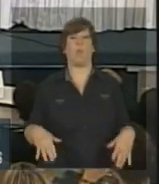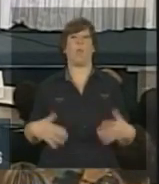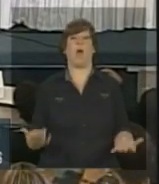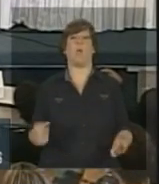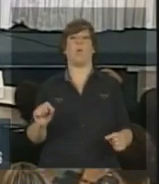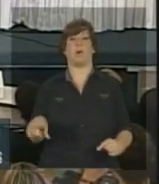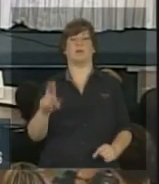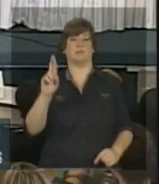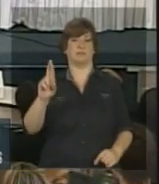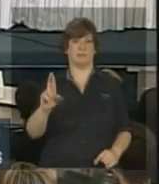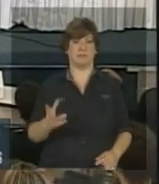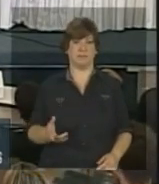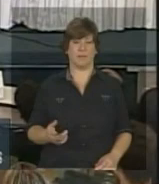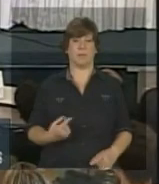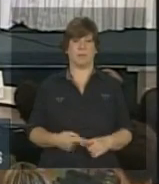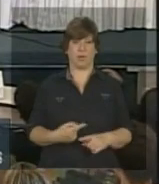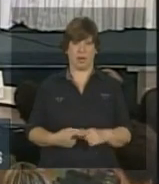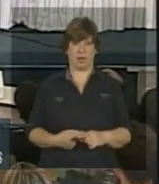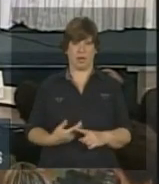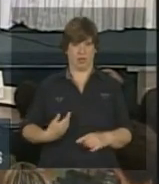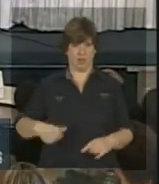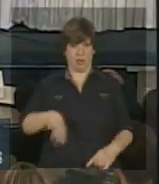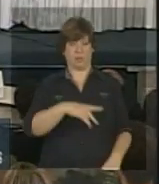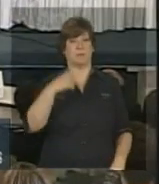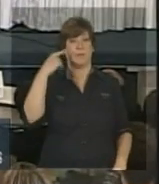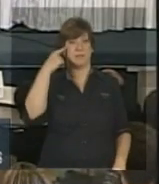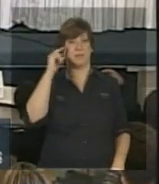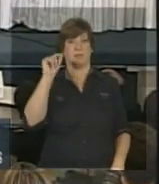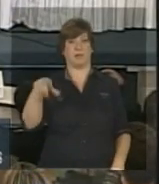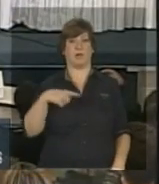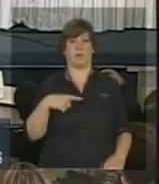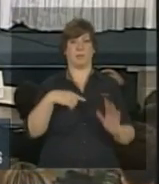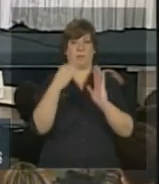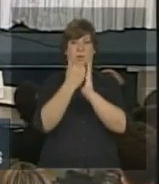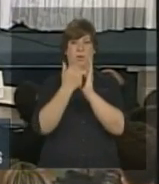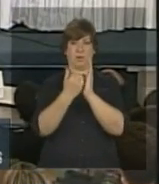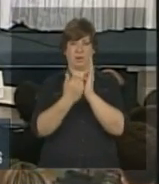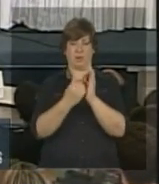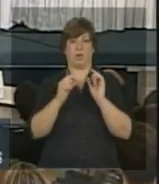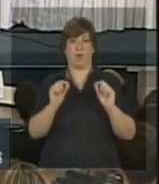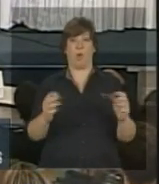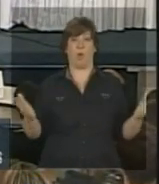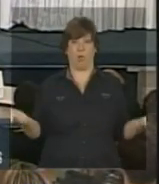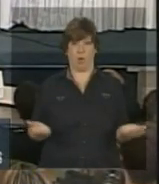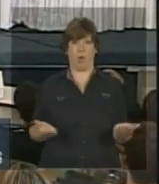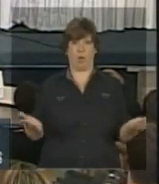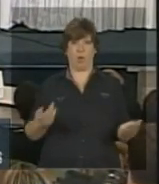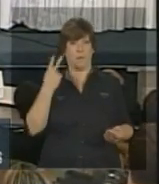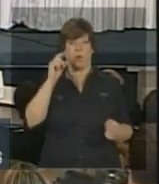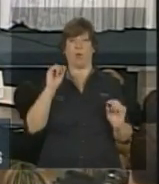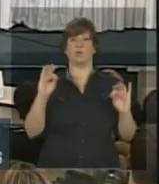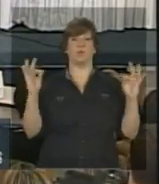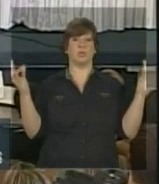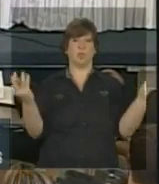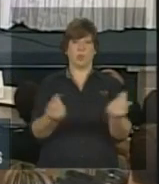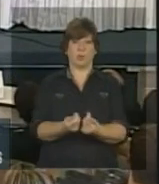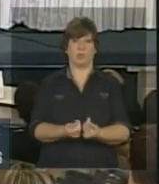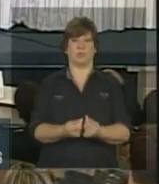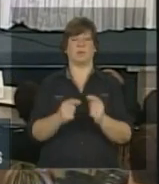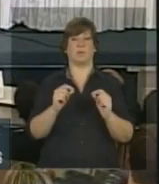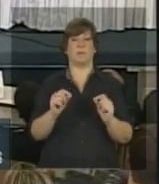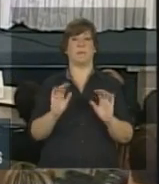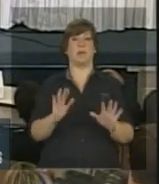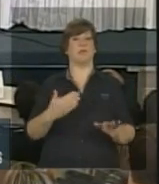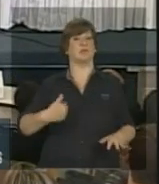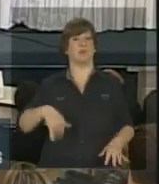especificidade? Porque nós pensamos nos programas hoje para como um todo, mas